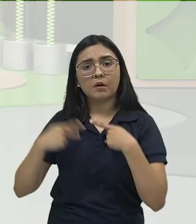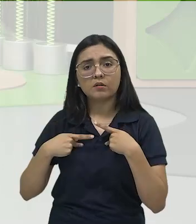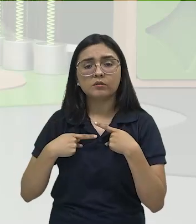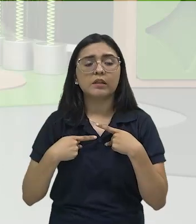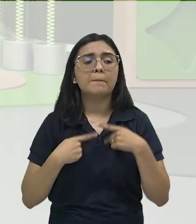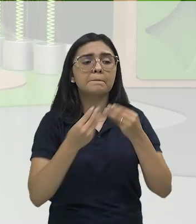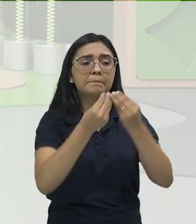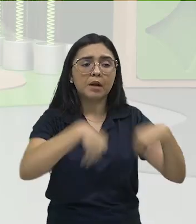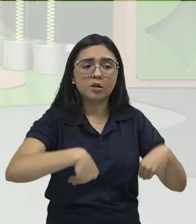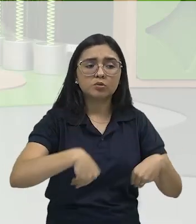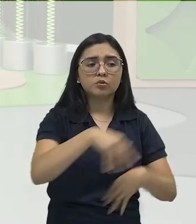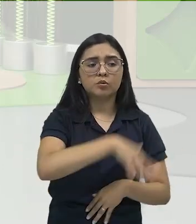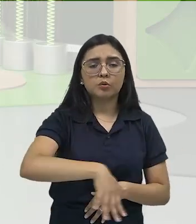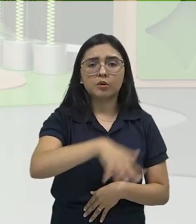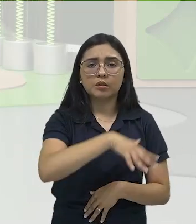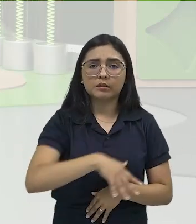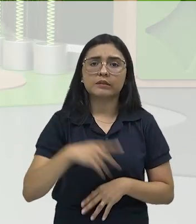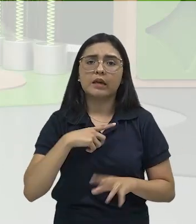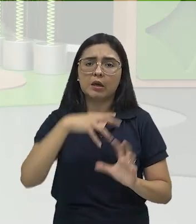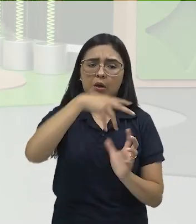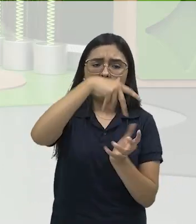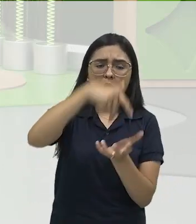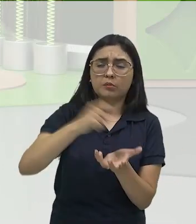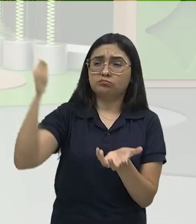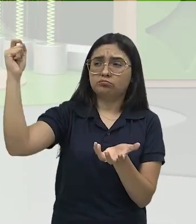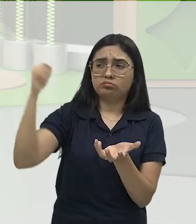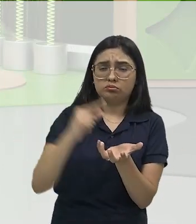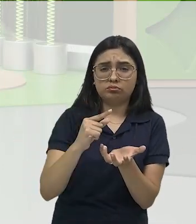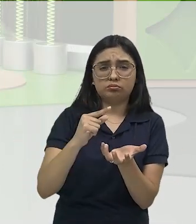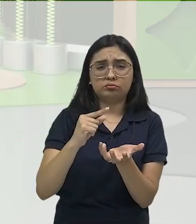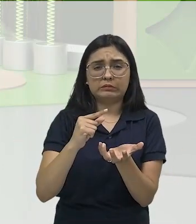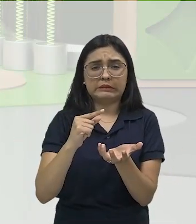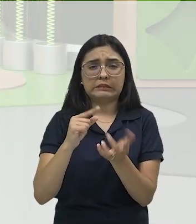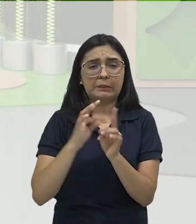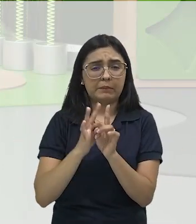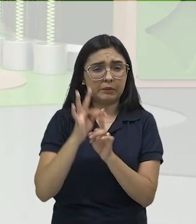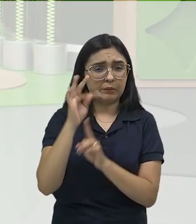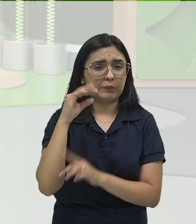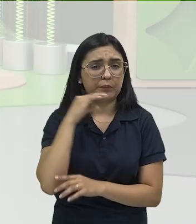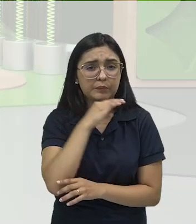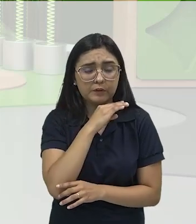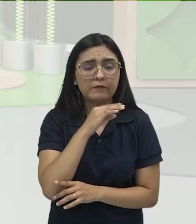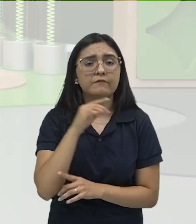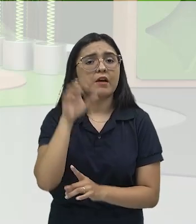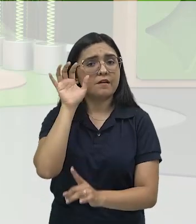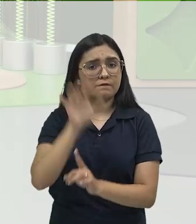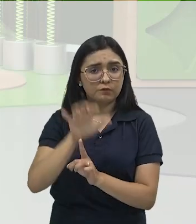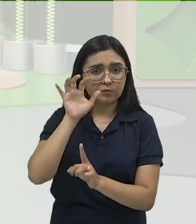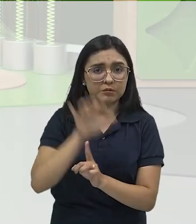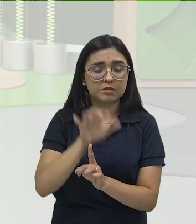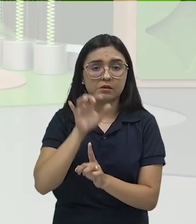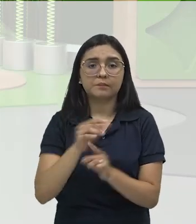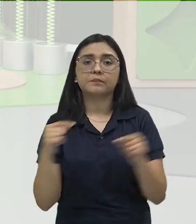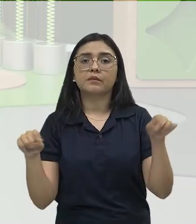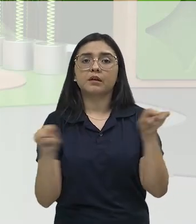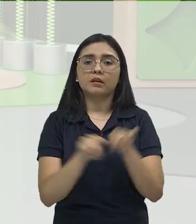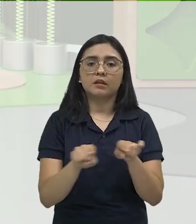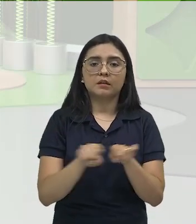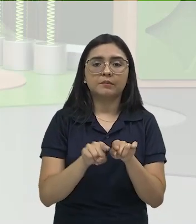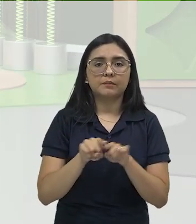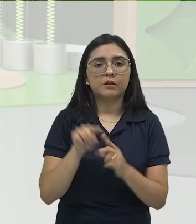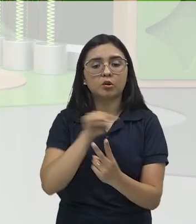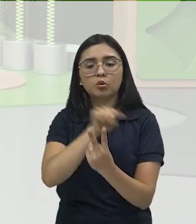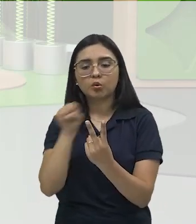tem aquecimento, né, do planeta que vai influenciar nisso. Nós temos